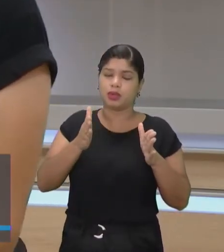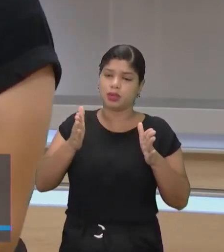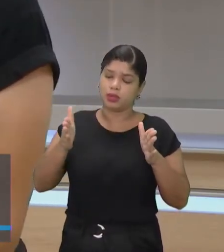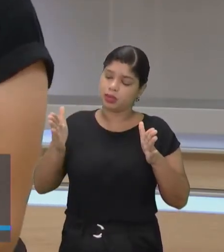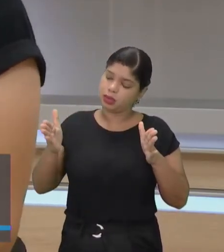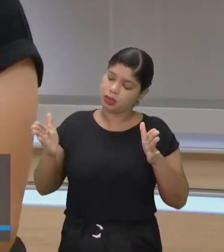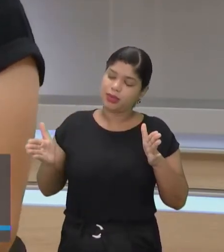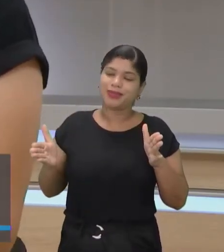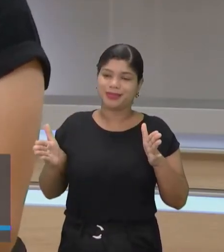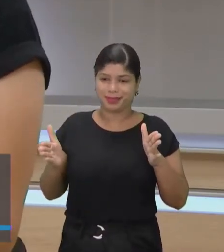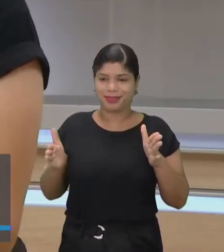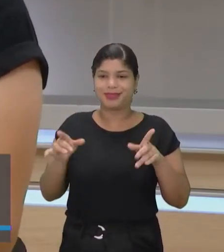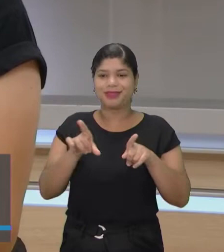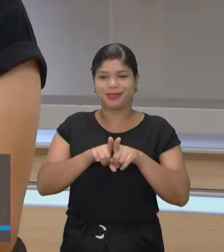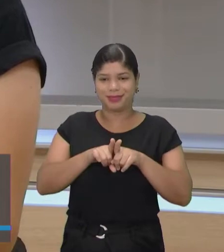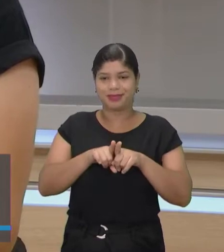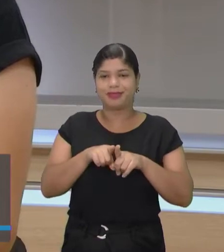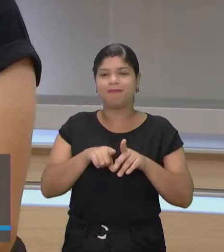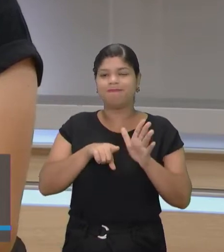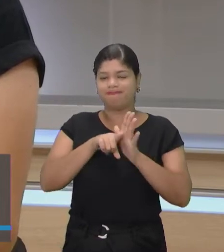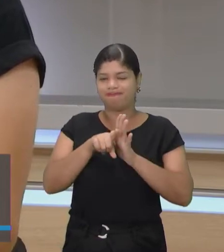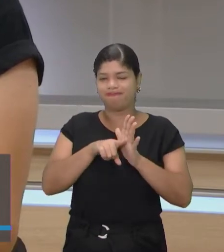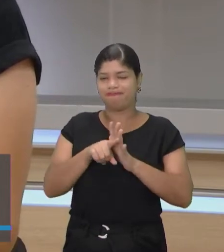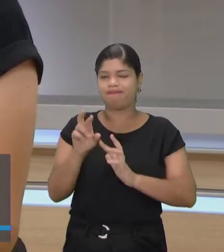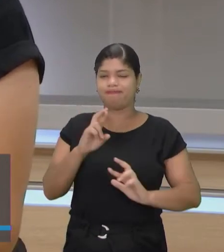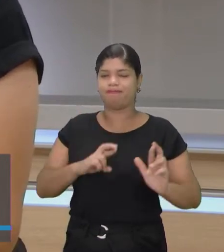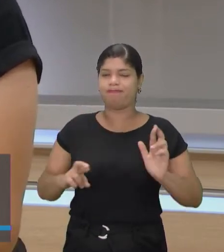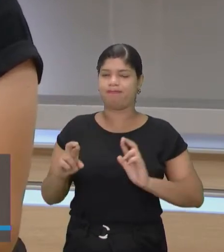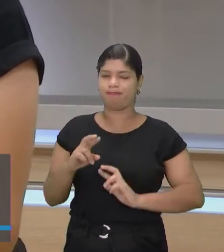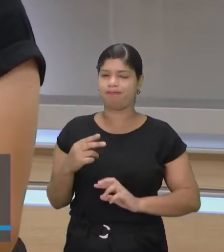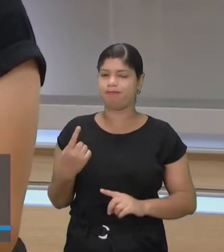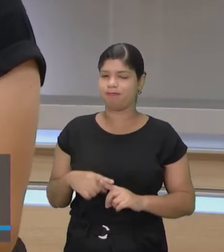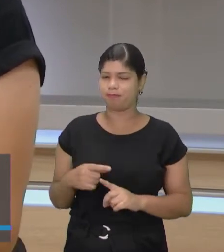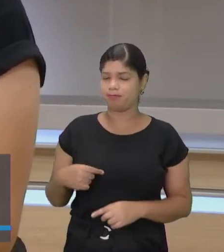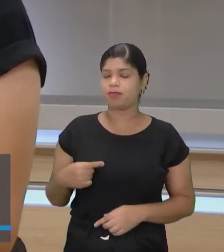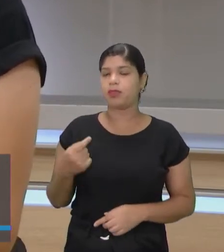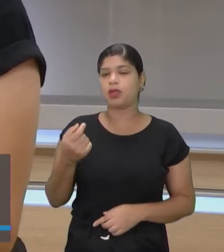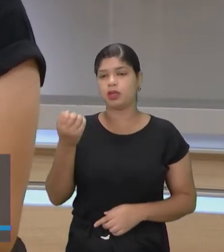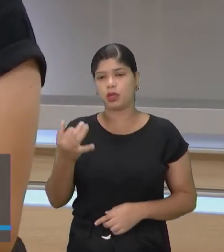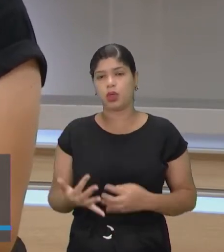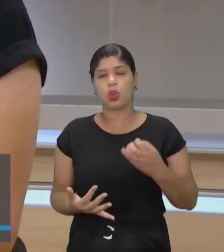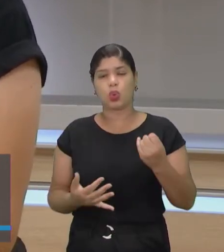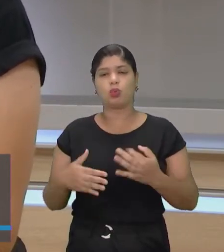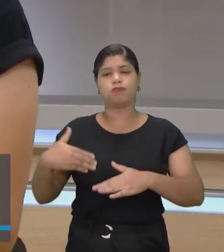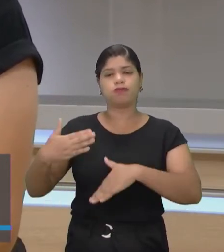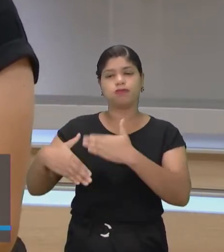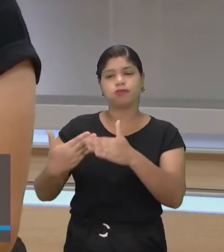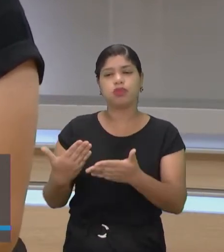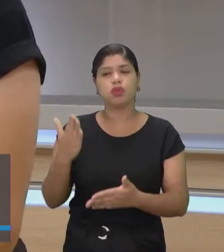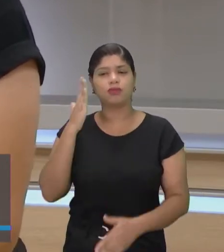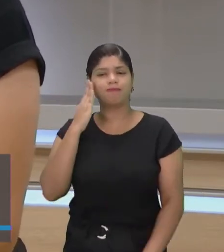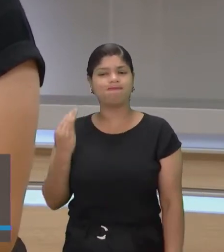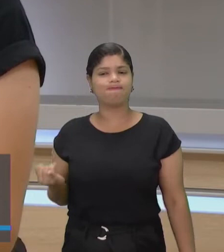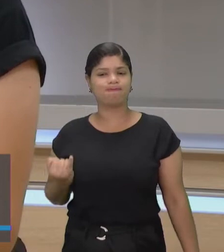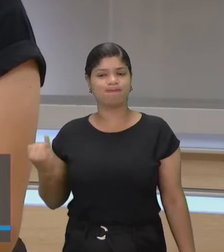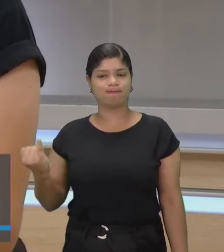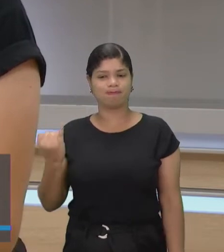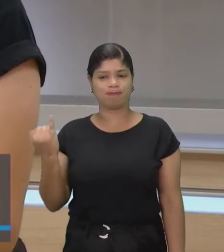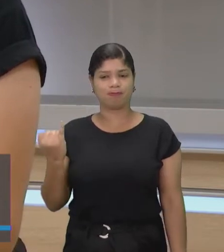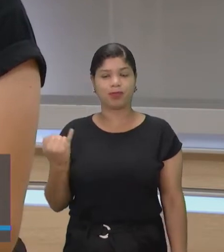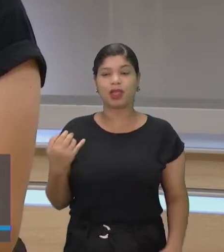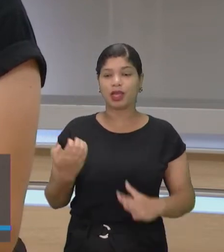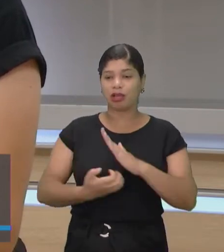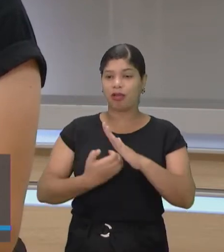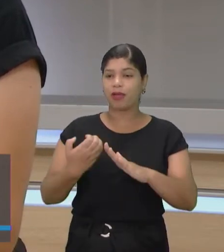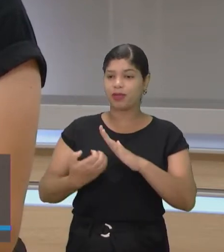que estão ali, inclusive a fiscalização. Porque não adianta nada a gente falar sobre esse processo, sobre a importância disso e as empresas